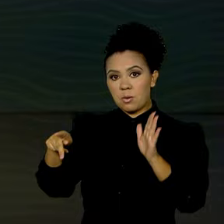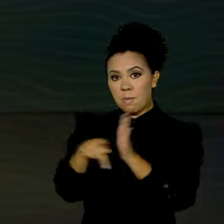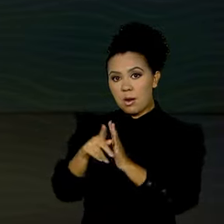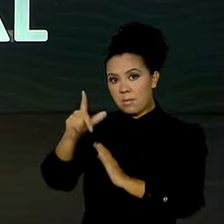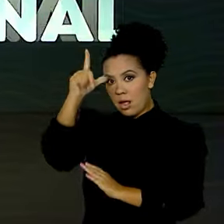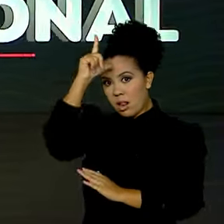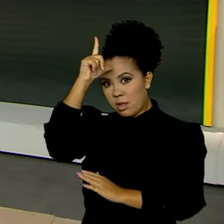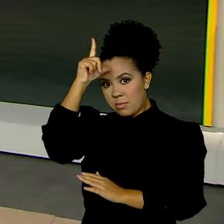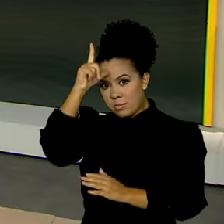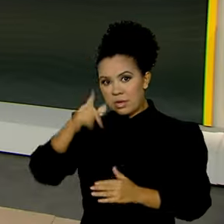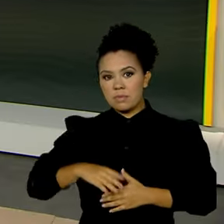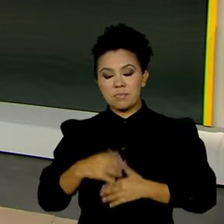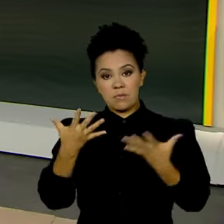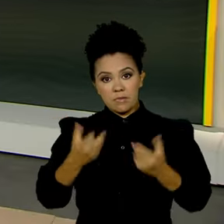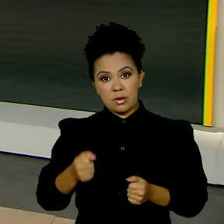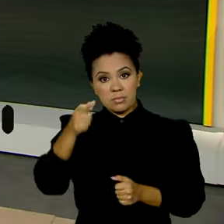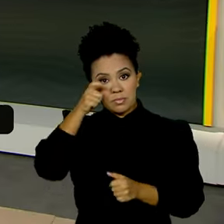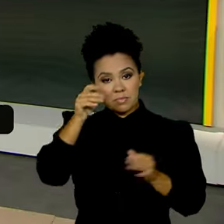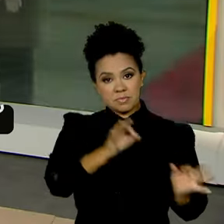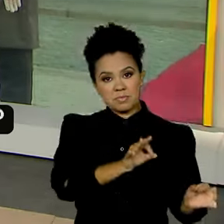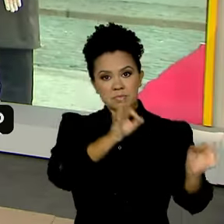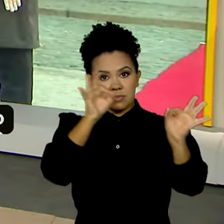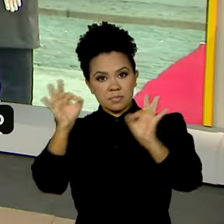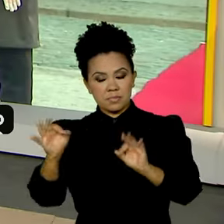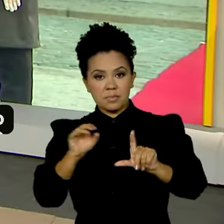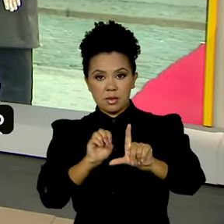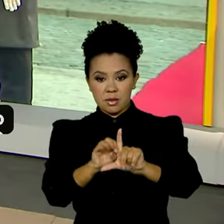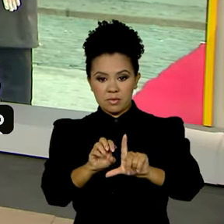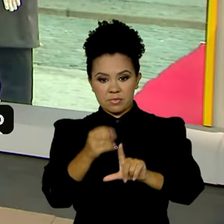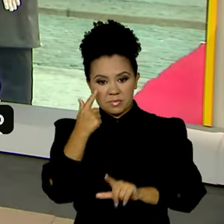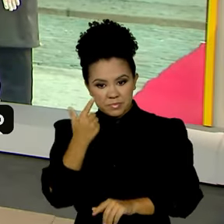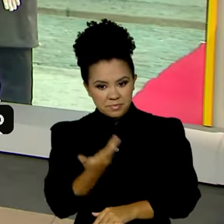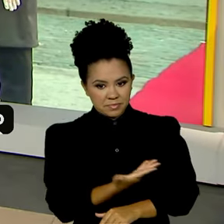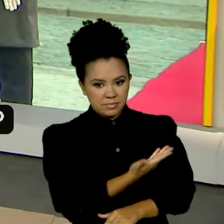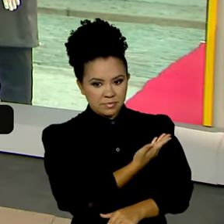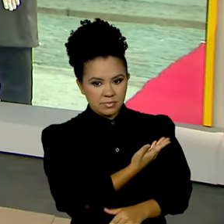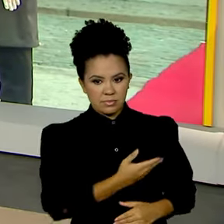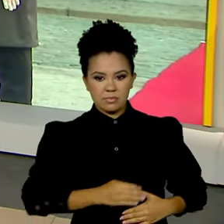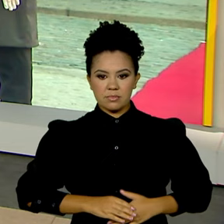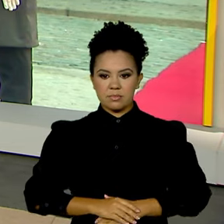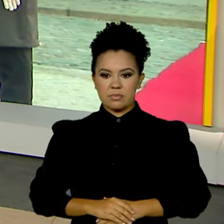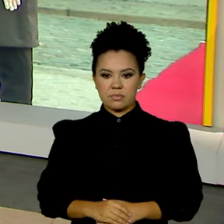Frank-Walter Steinmeier. Vamos a Berlim acompanhar ao vivo.